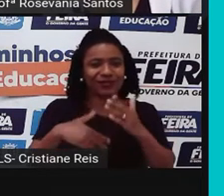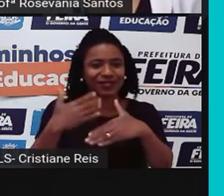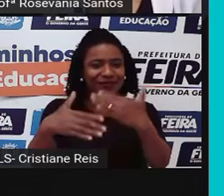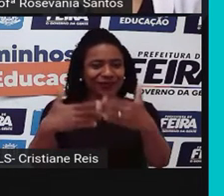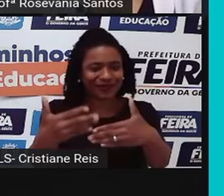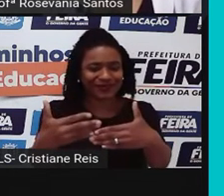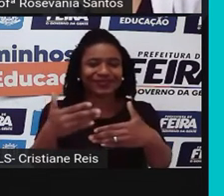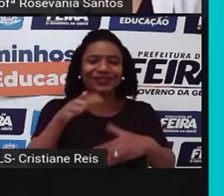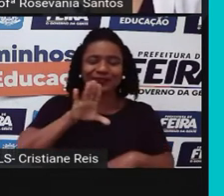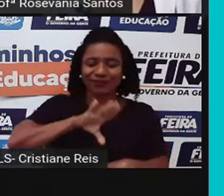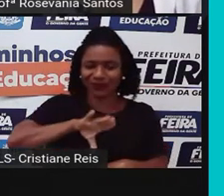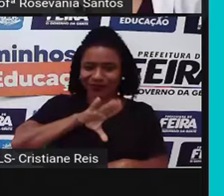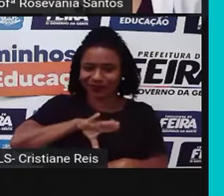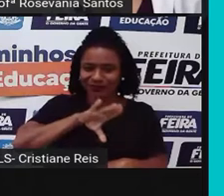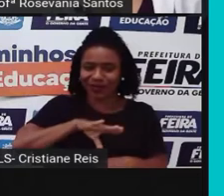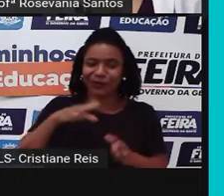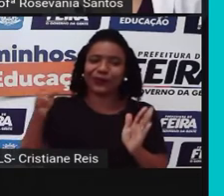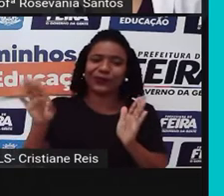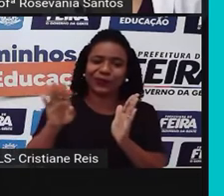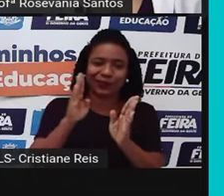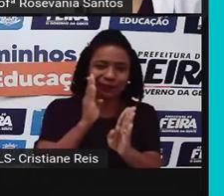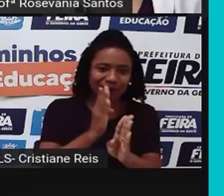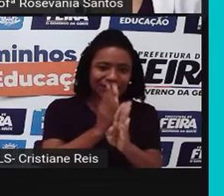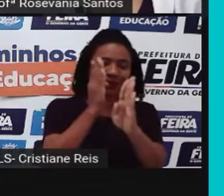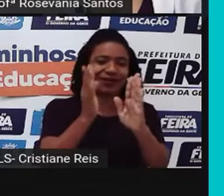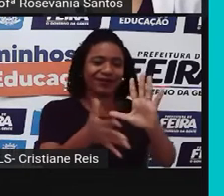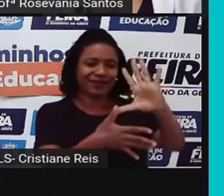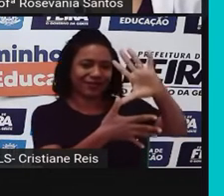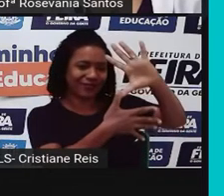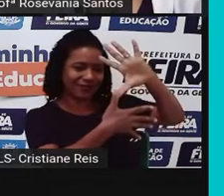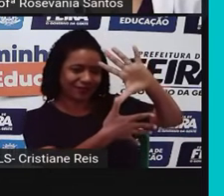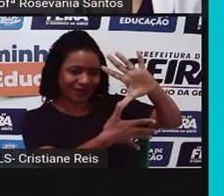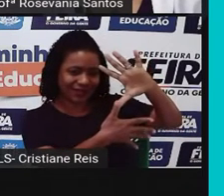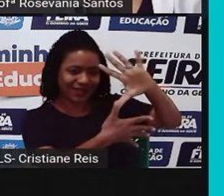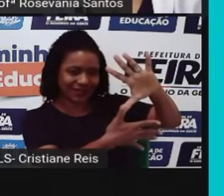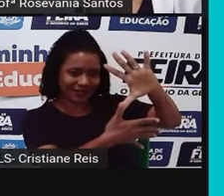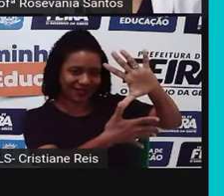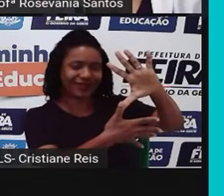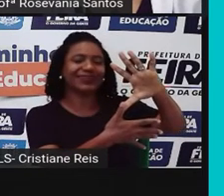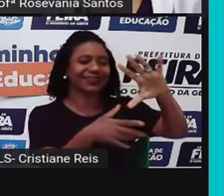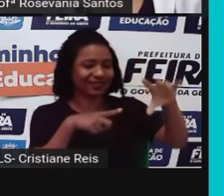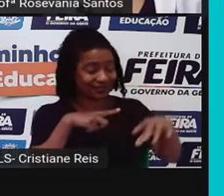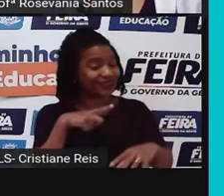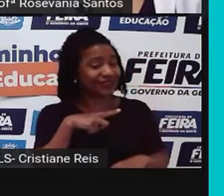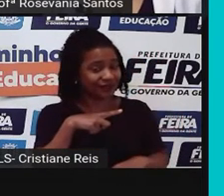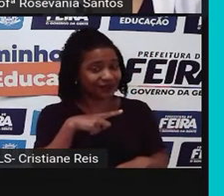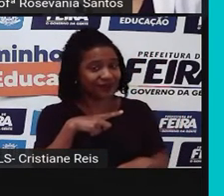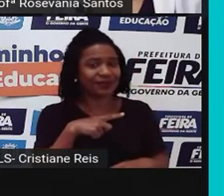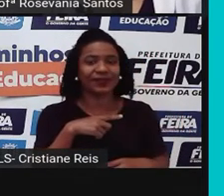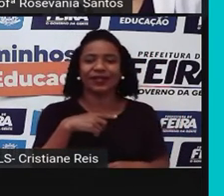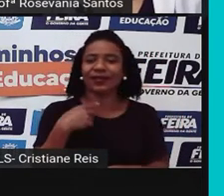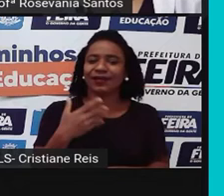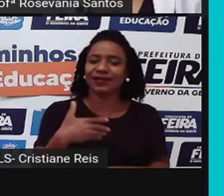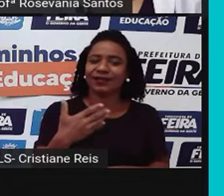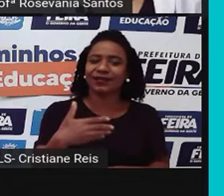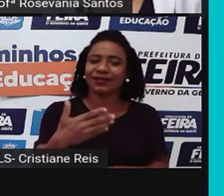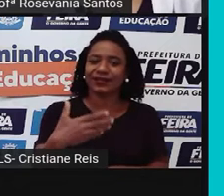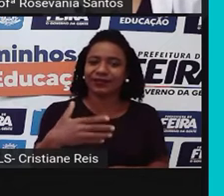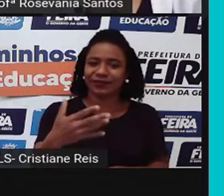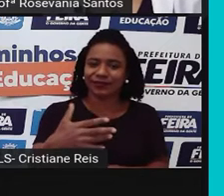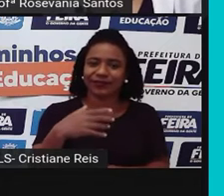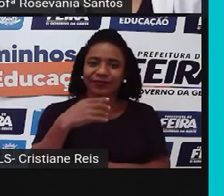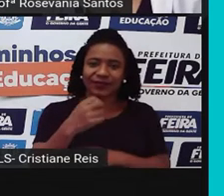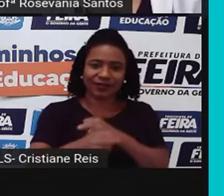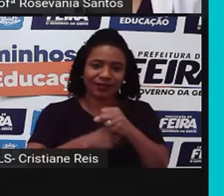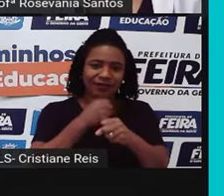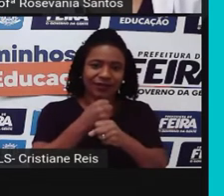Cristóvão Colombo em 1492 e que era formado pelas Américas. E aí passou um tempo, ó,